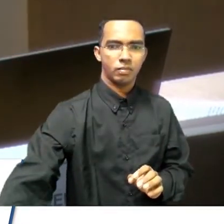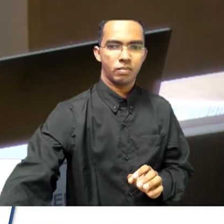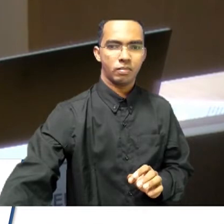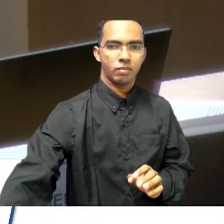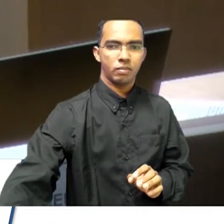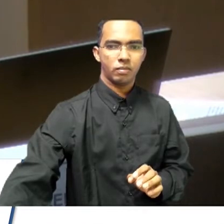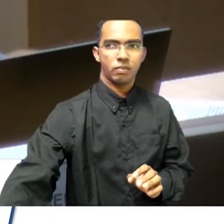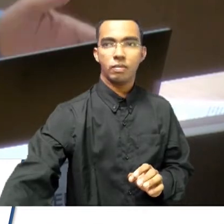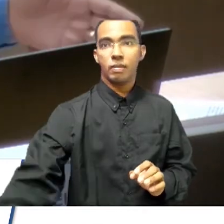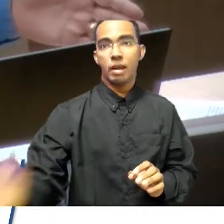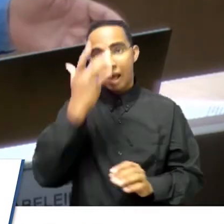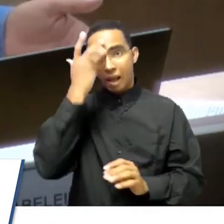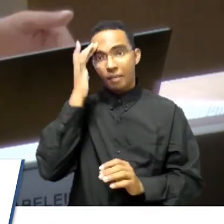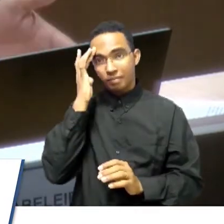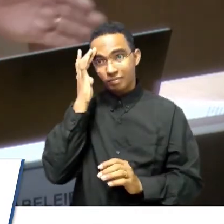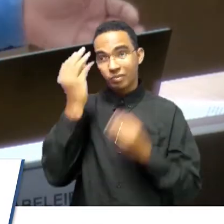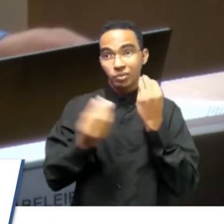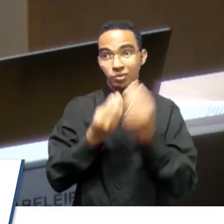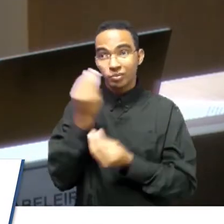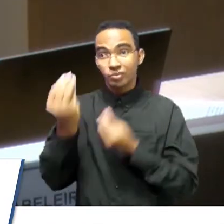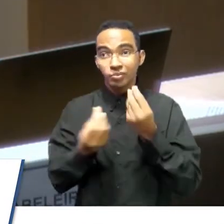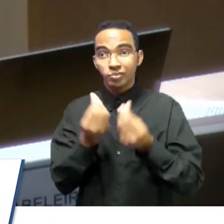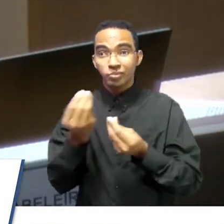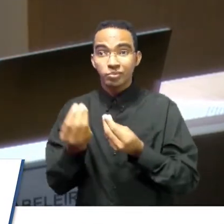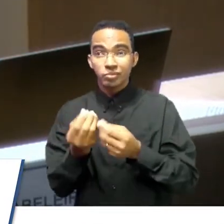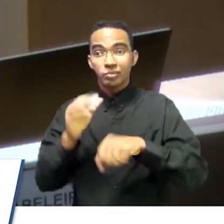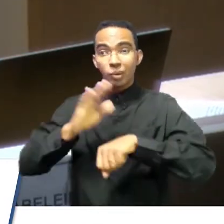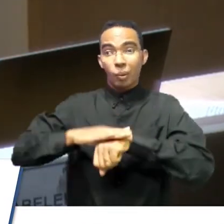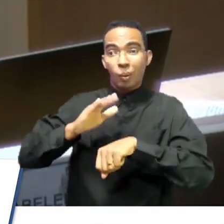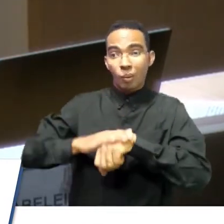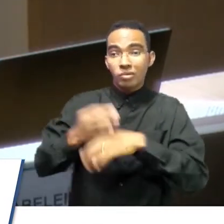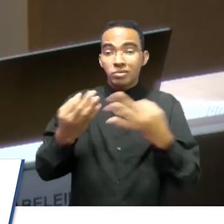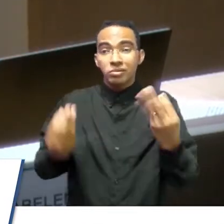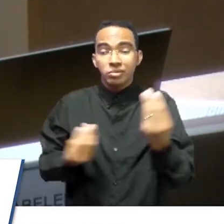pessoa, né, na mão, e as pessoas